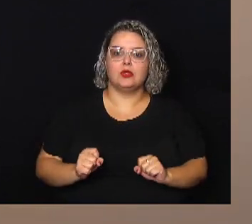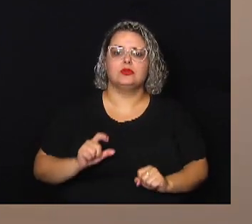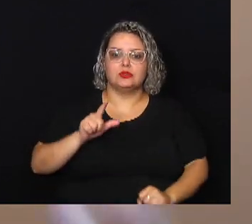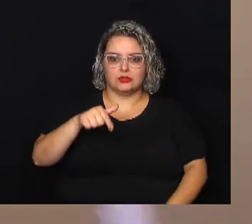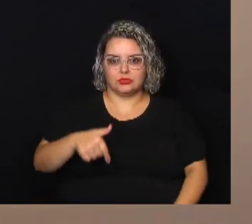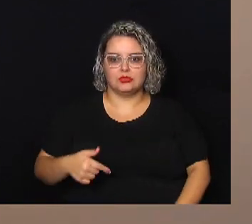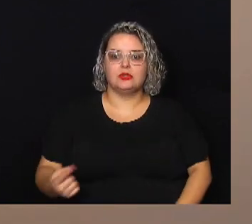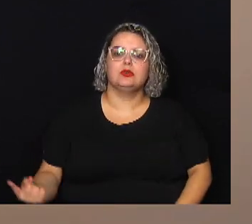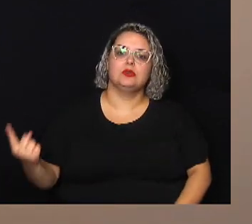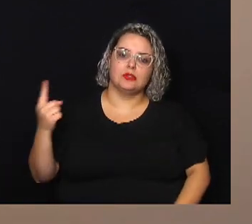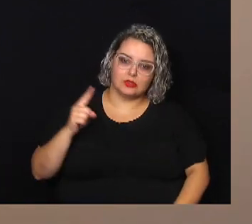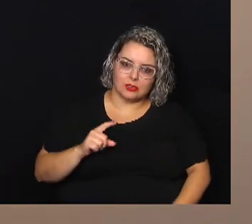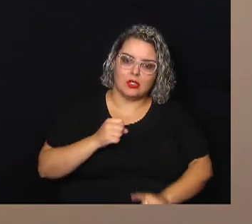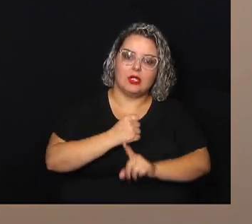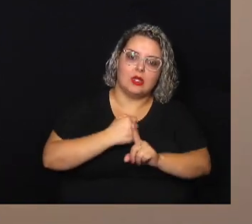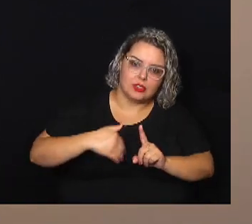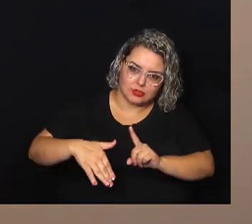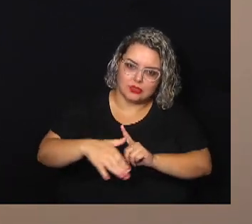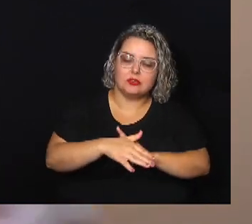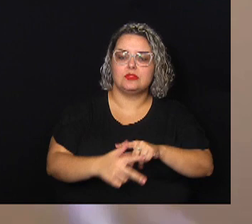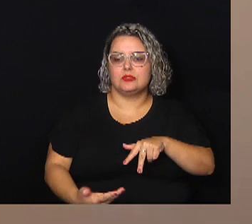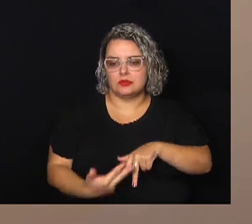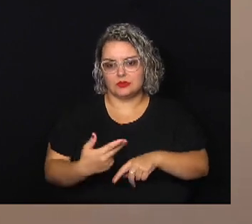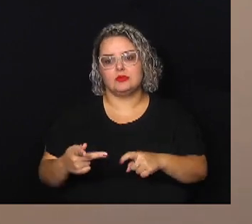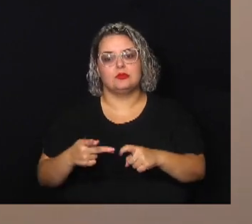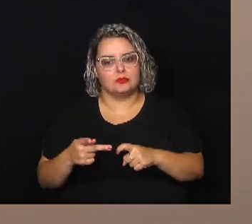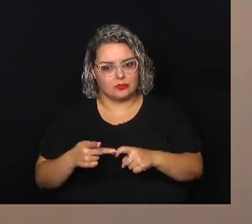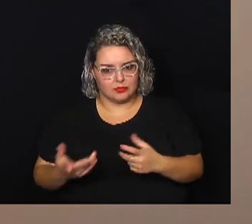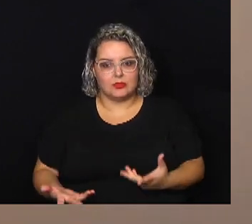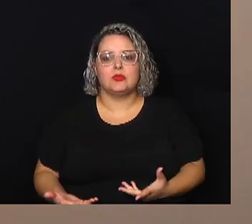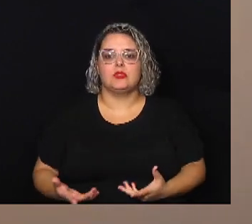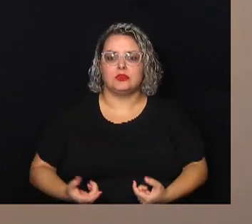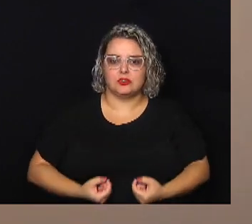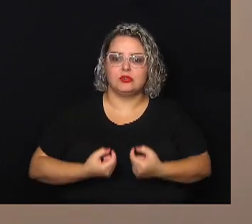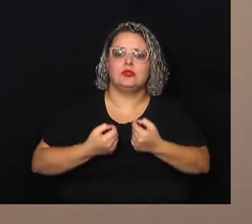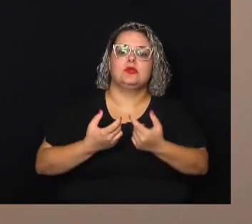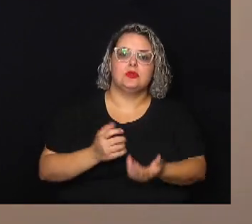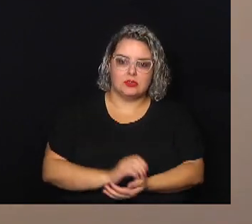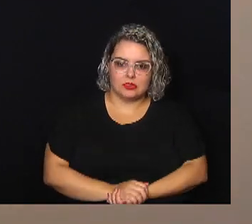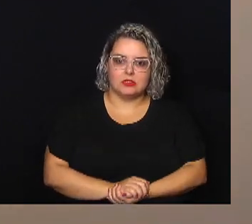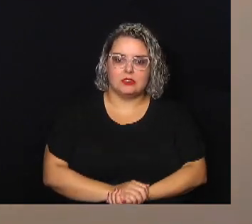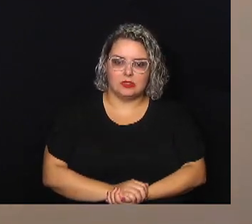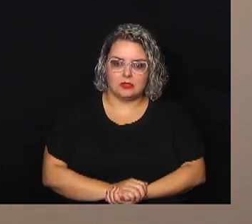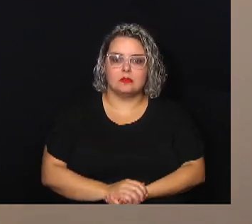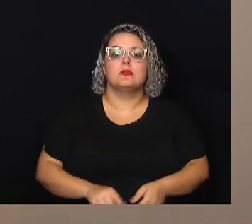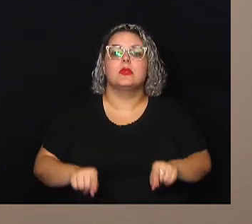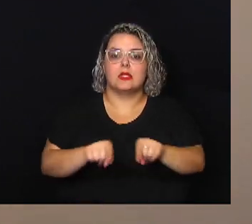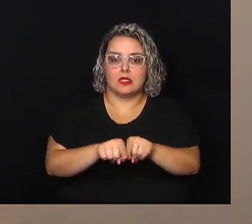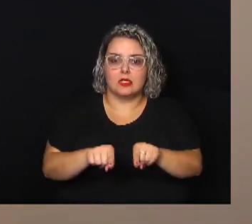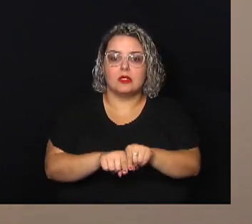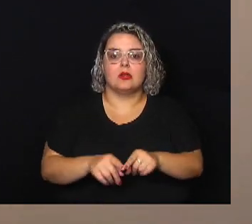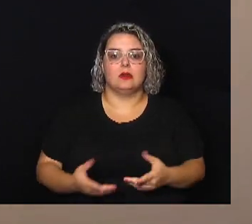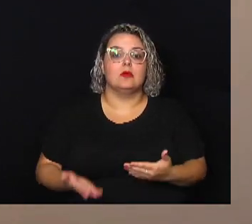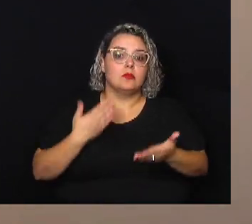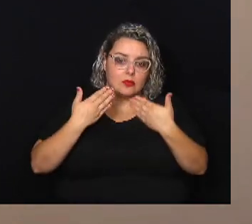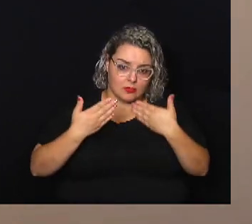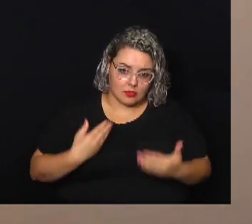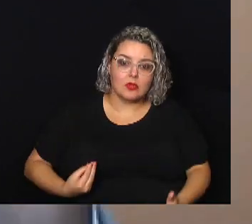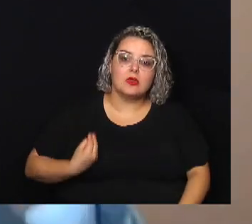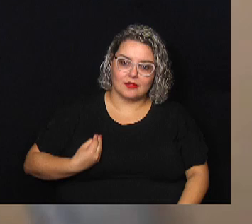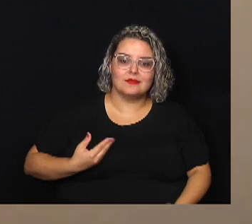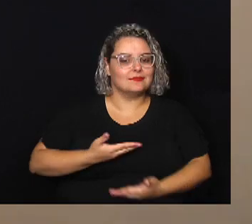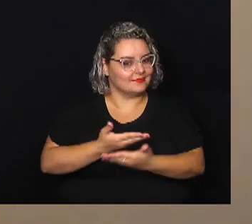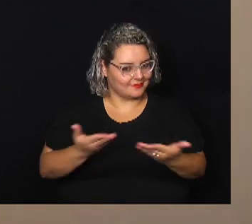a Sociedade Brasileira de Cirurgia Pediátrica, a Sociedade Brasileira de Oncologia Pediátrica, para também fazer um bate-papo ao vivo com